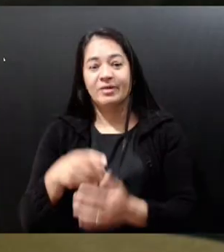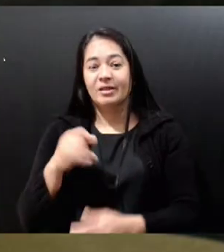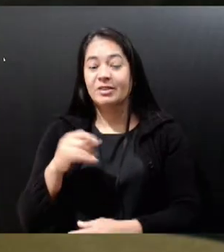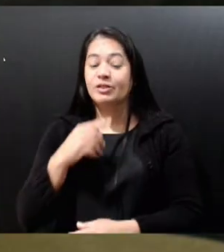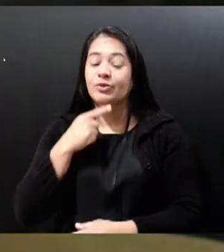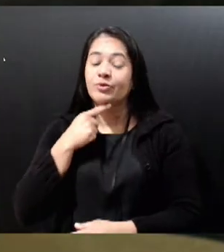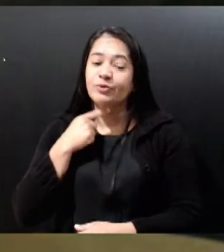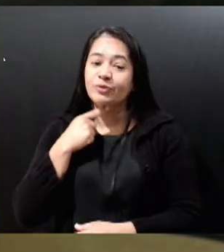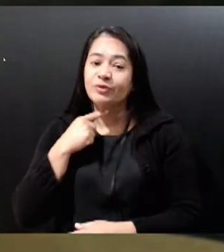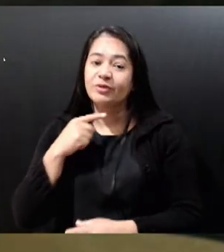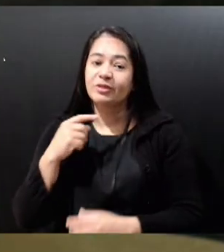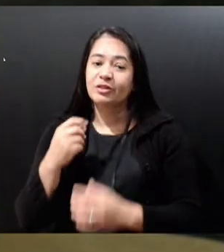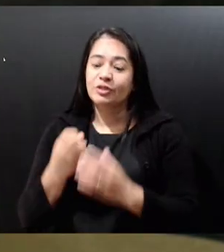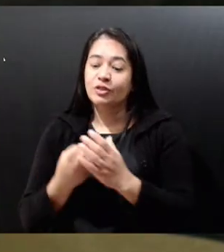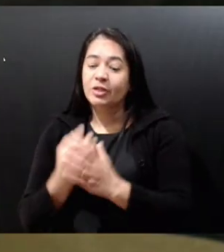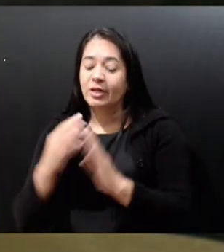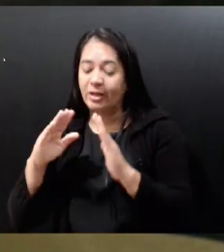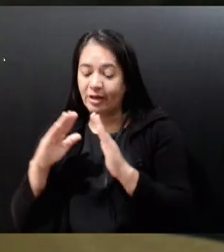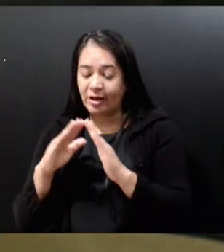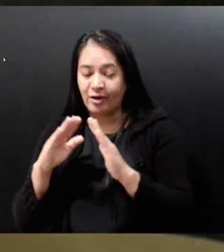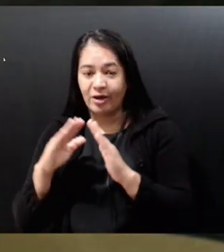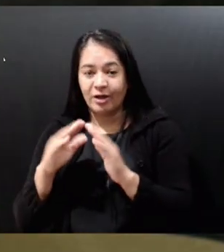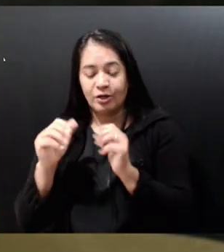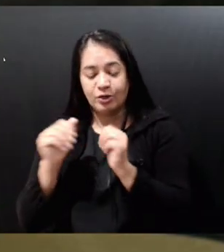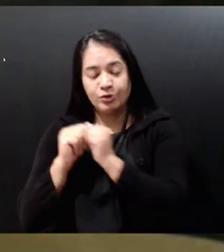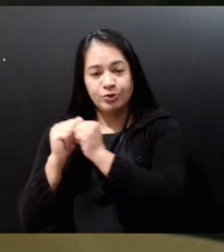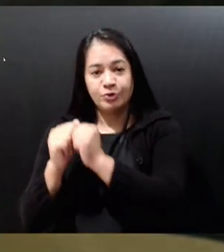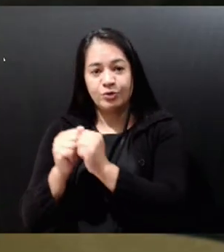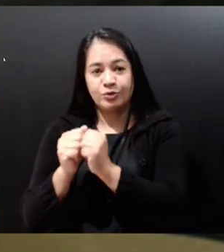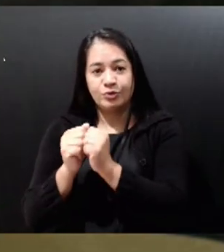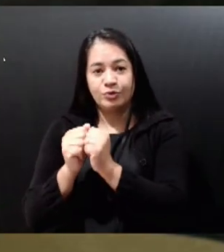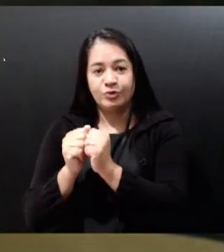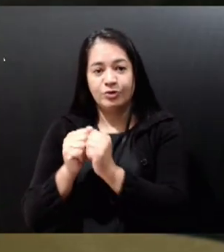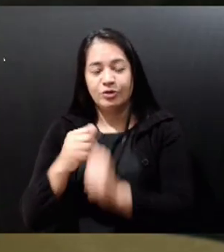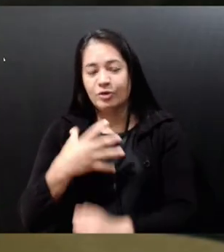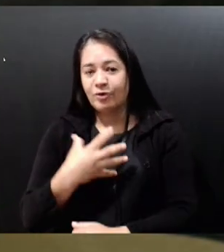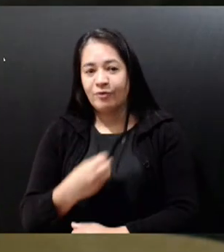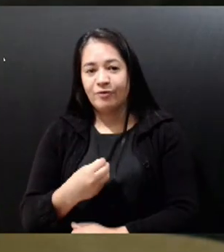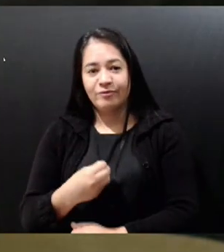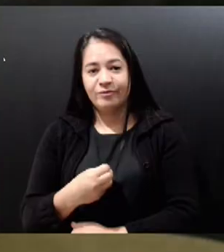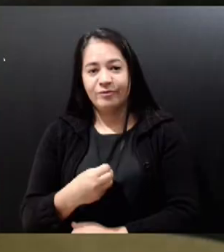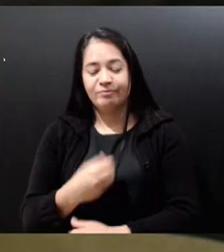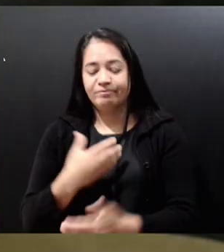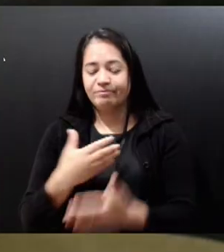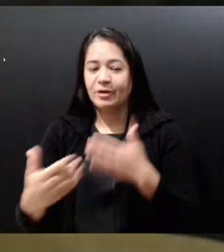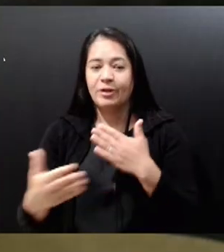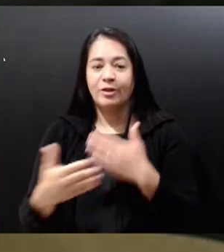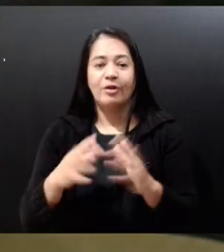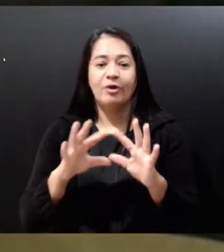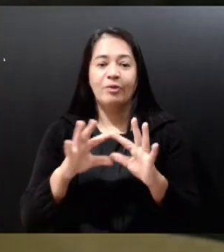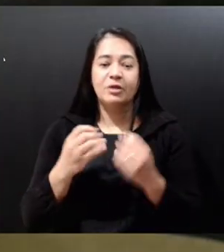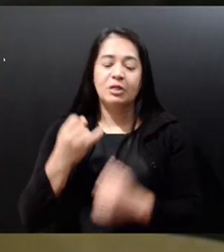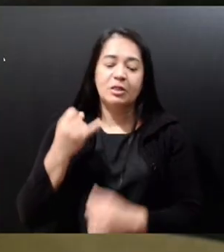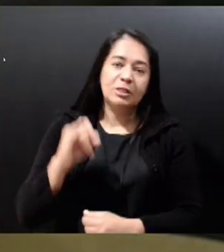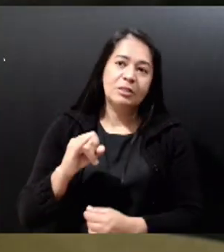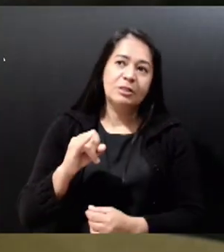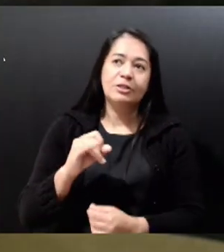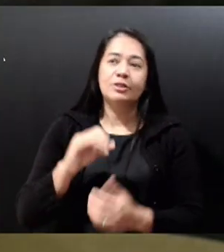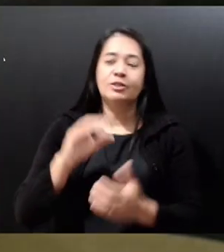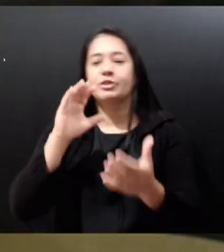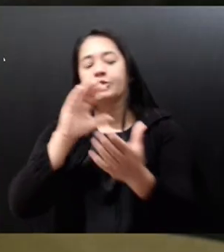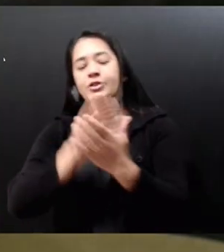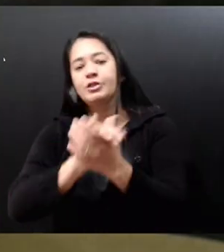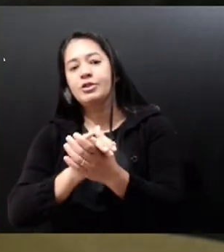lar vem acompanhado do sonho de ter um filho, não importa se o casal é homoafetivo, hétero